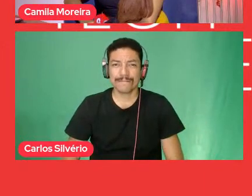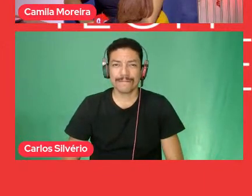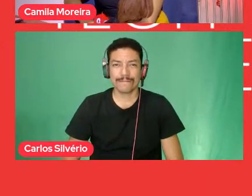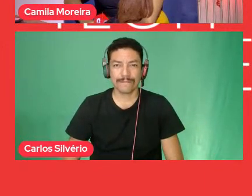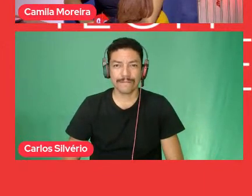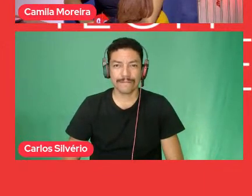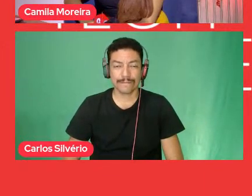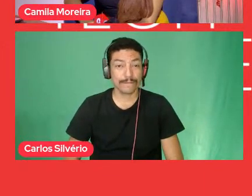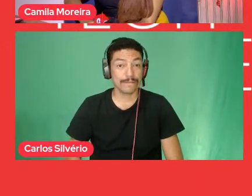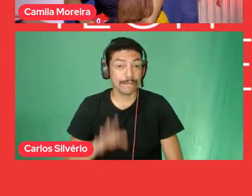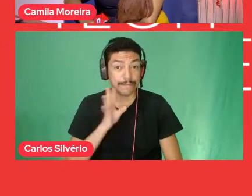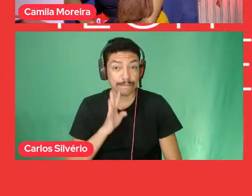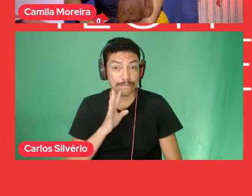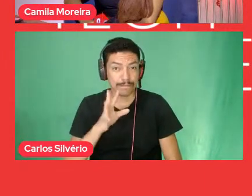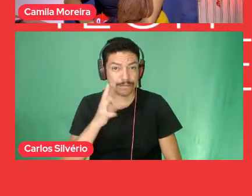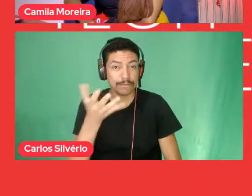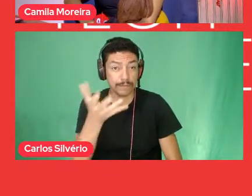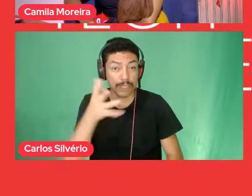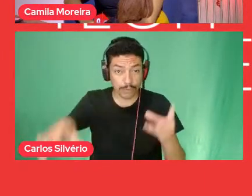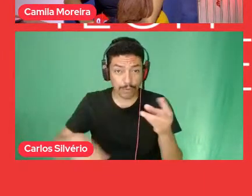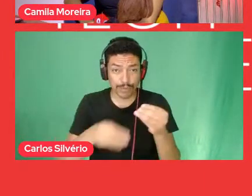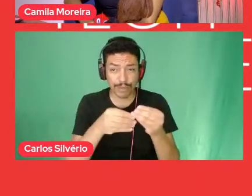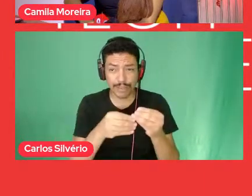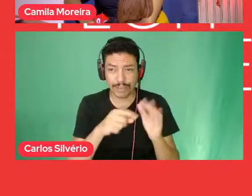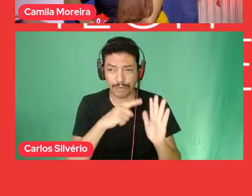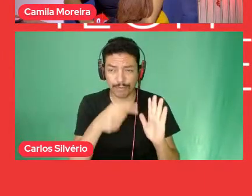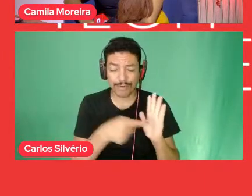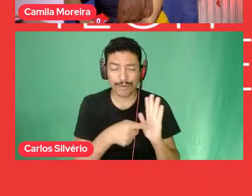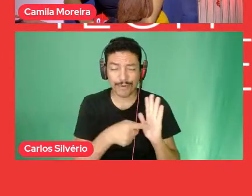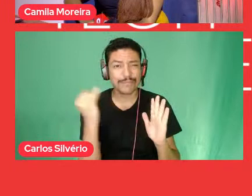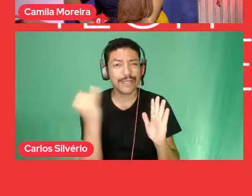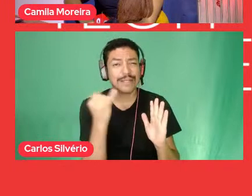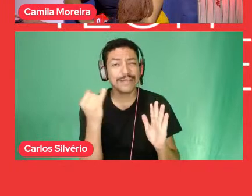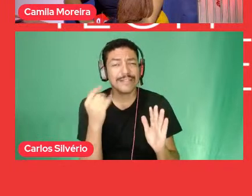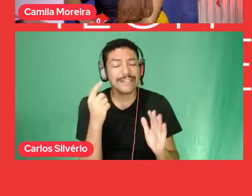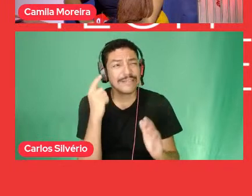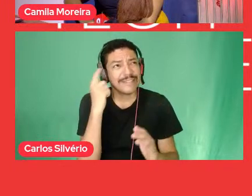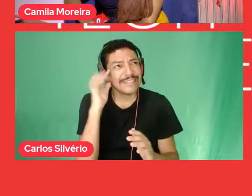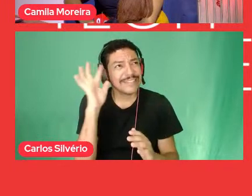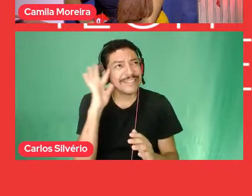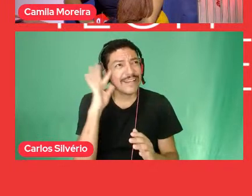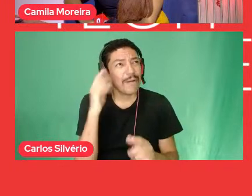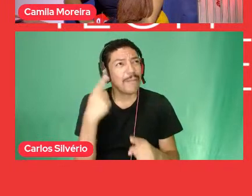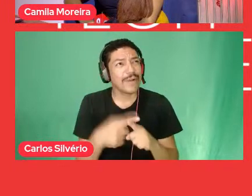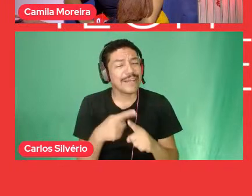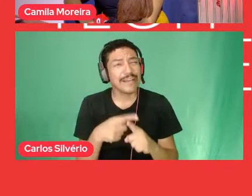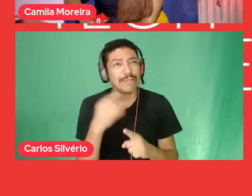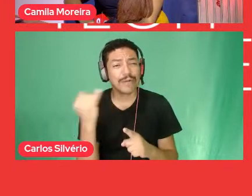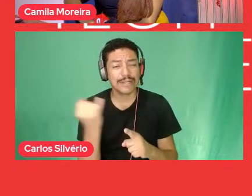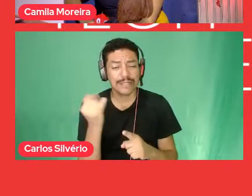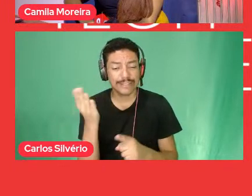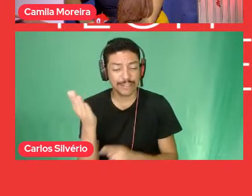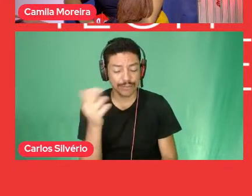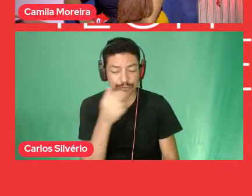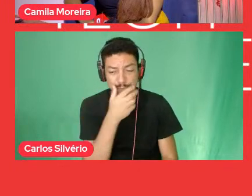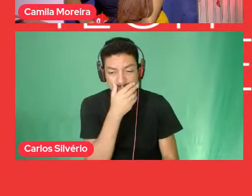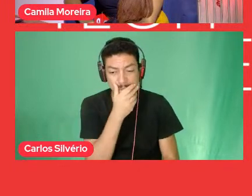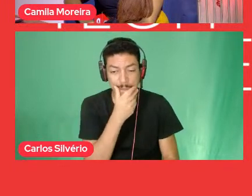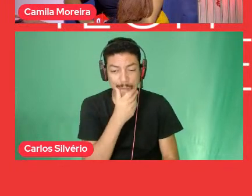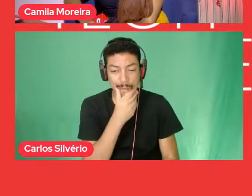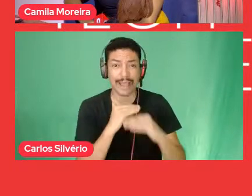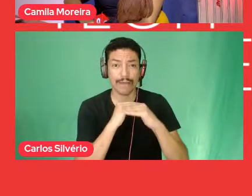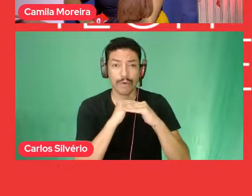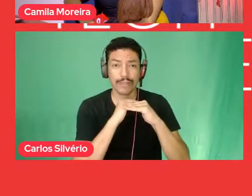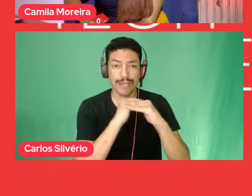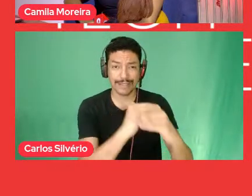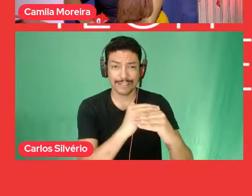Ah, legal. Eu queria complementar com um ponto, né, do porquê que é importante. E quando a gente fala equidade, né, que